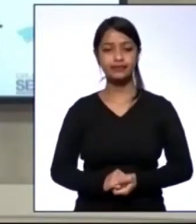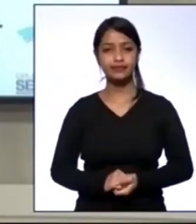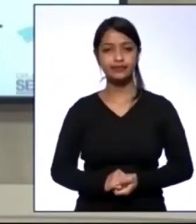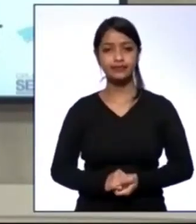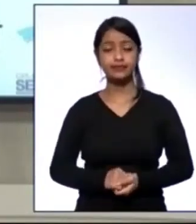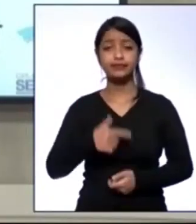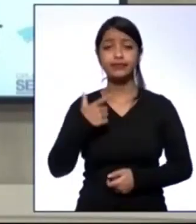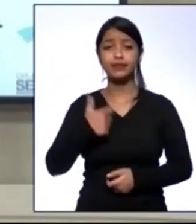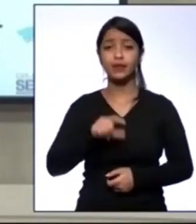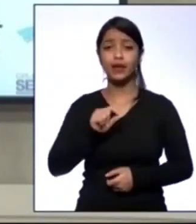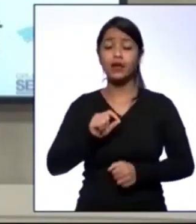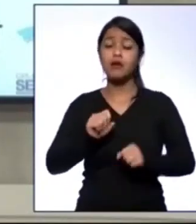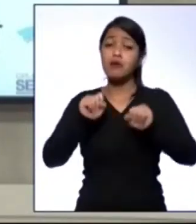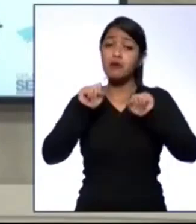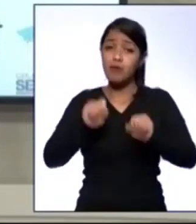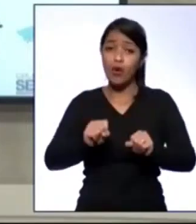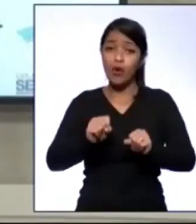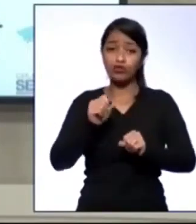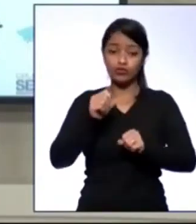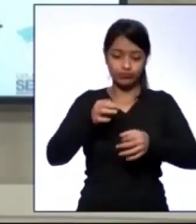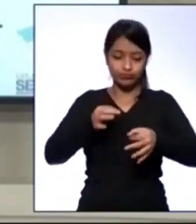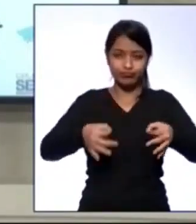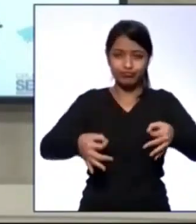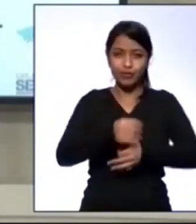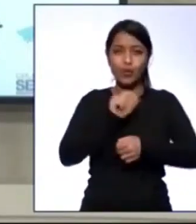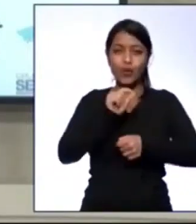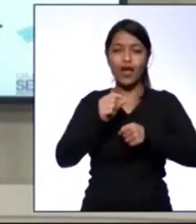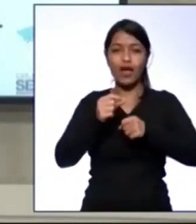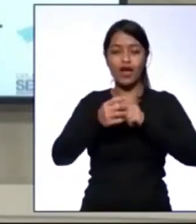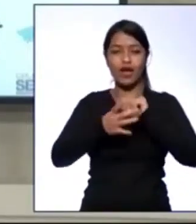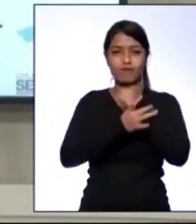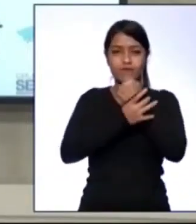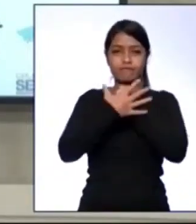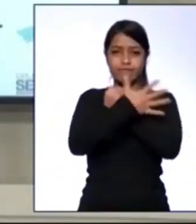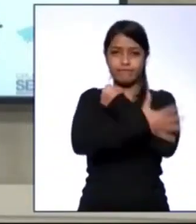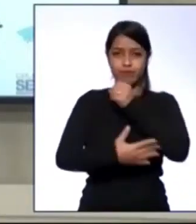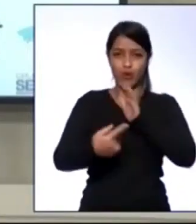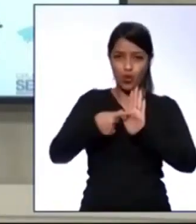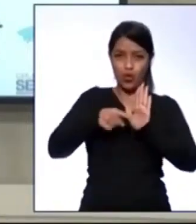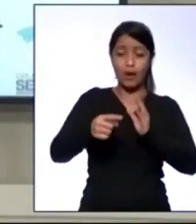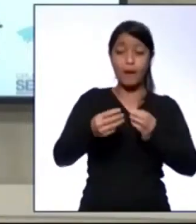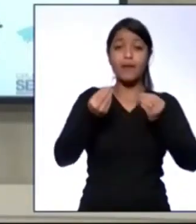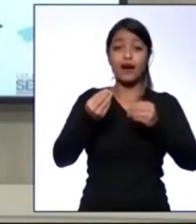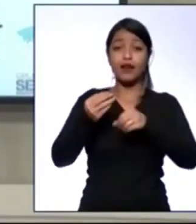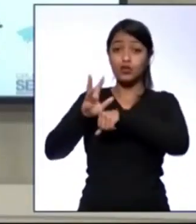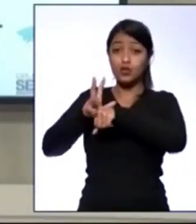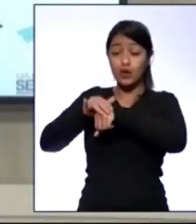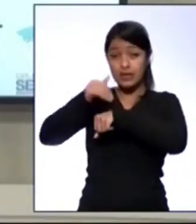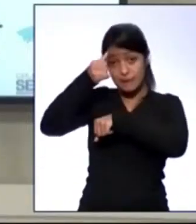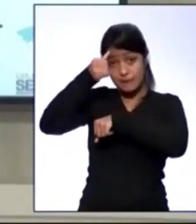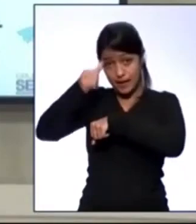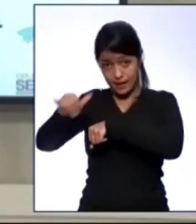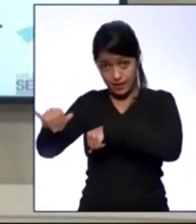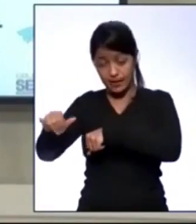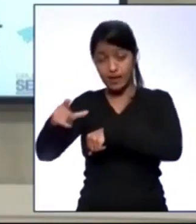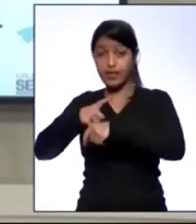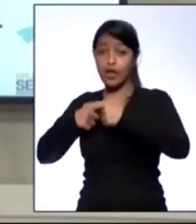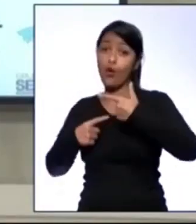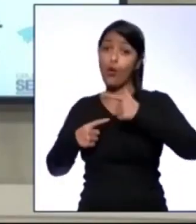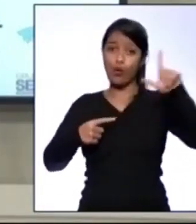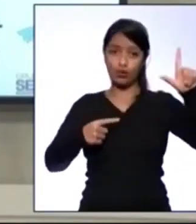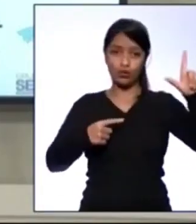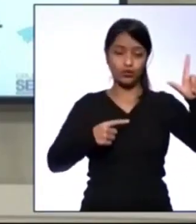o uso de anticorpos não para prevenção das doenças. Então, o que eu estou falando aqui na vacina é prevenção. Então, eu vou repetir o que eu disse, porque isso é